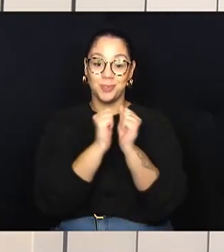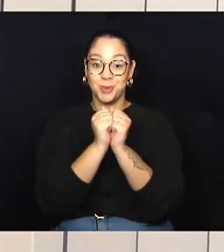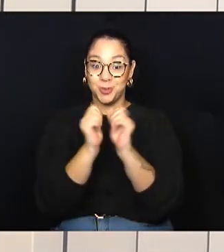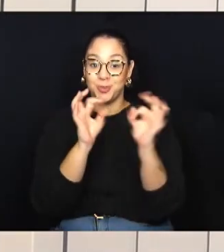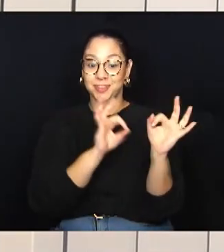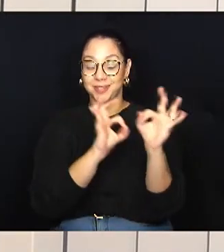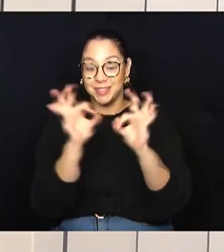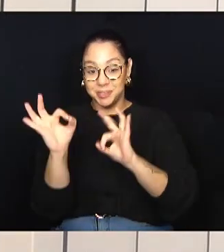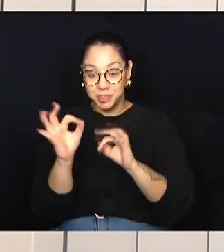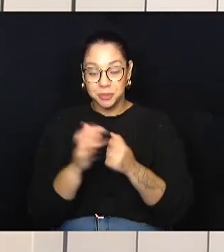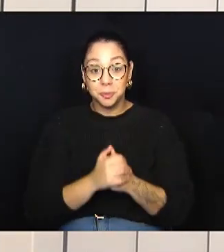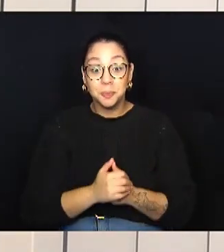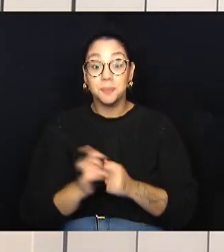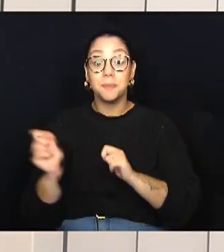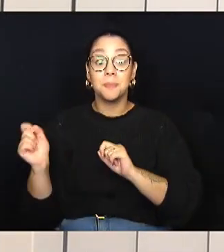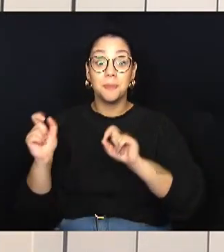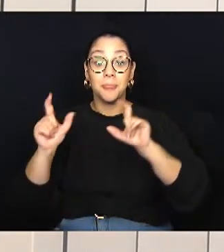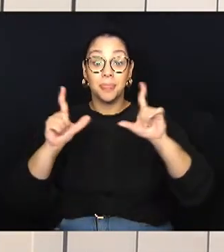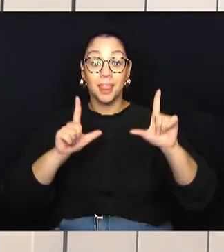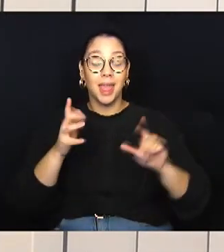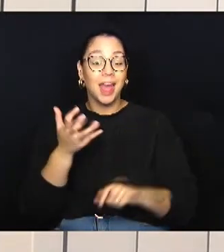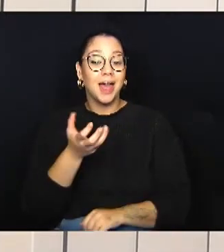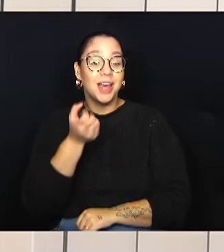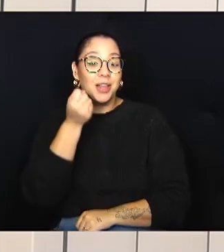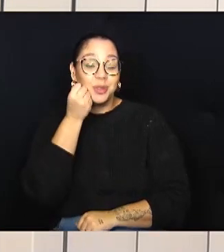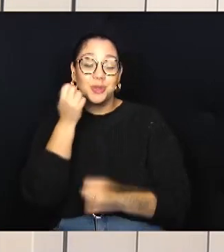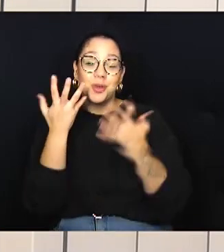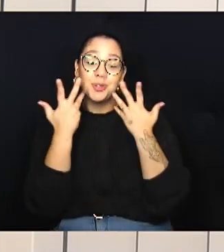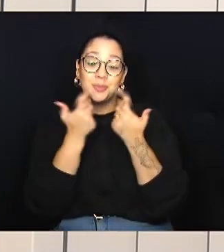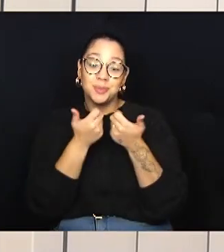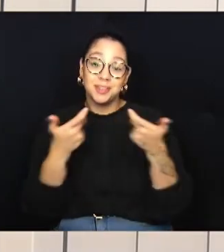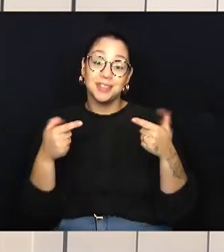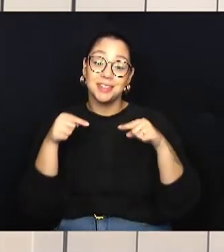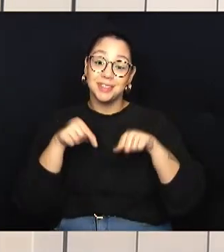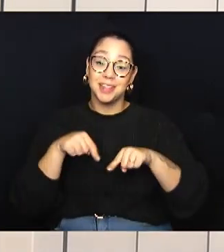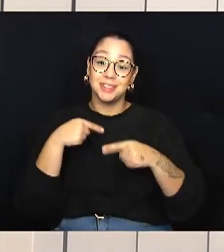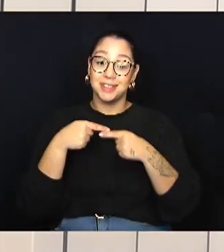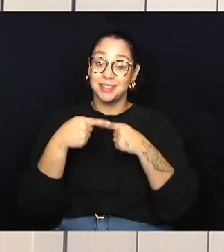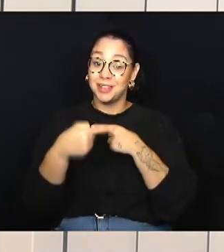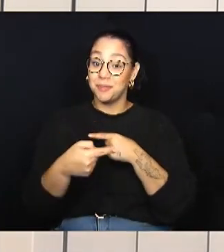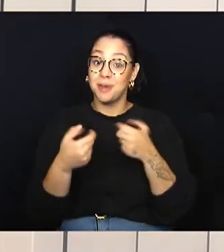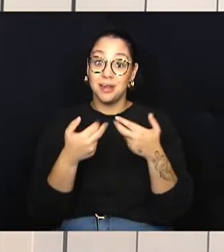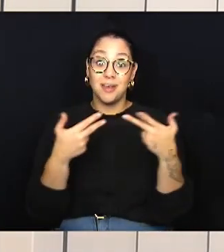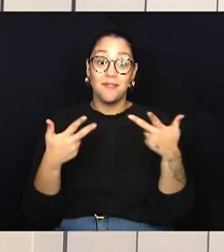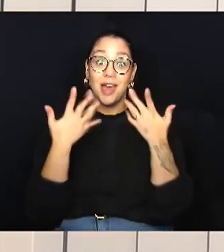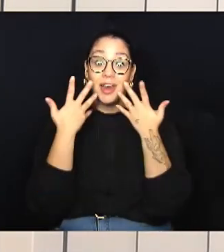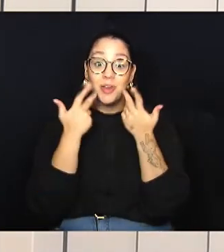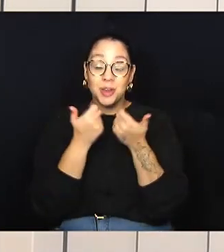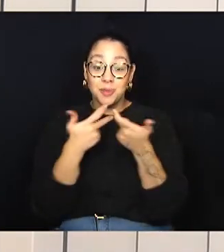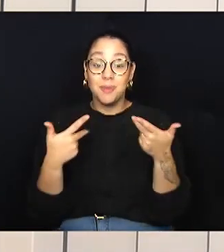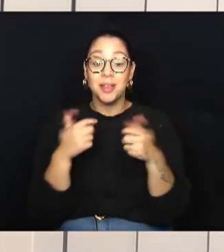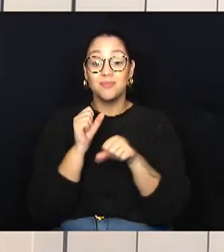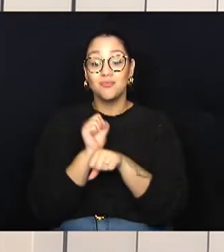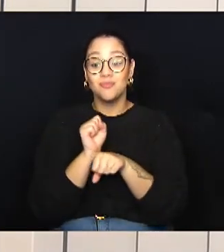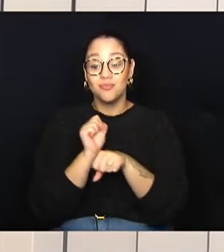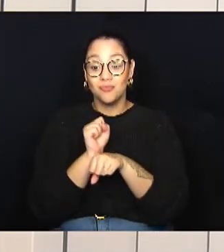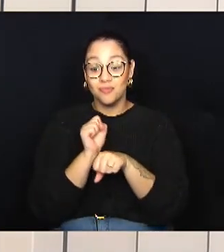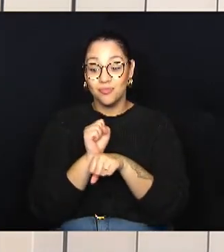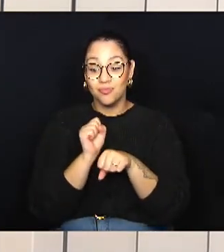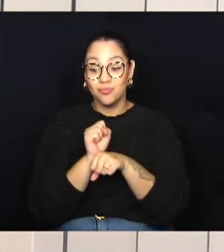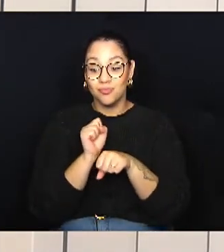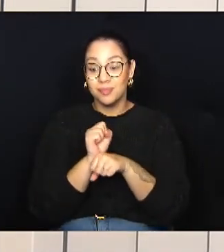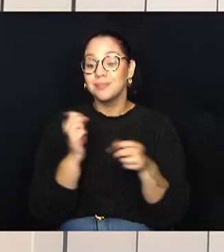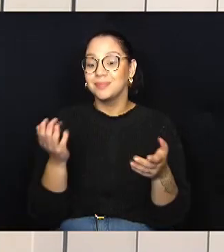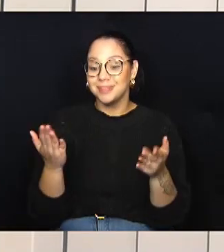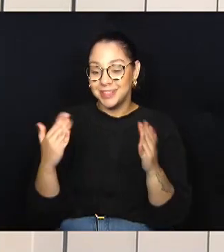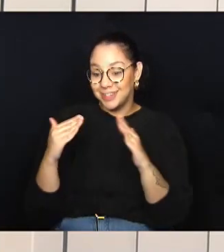audiência. E o quadro Adote um Bichinho dessa semana traz vários animais que estão à espera de um lar.